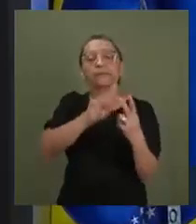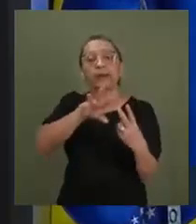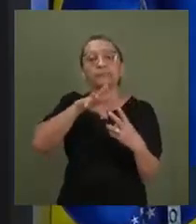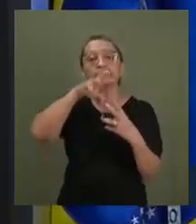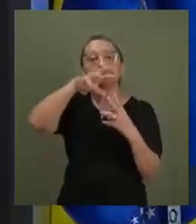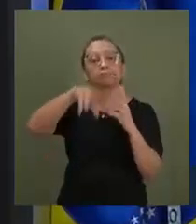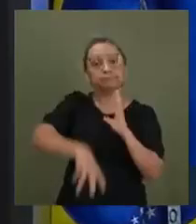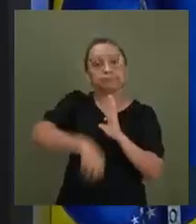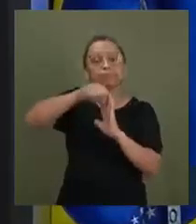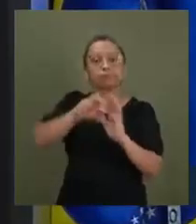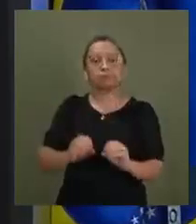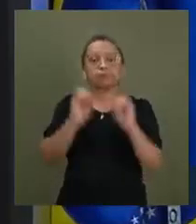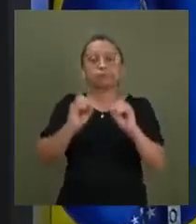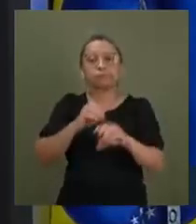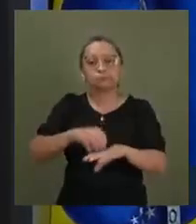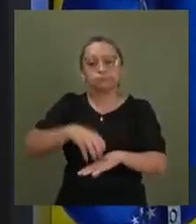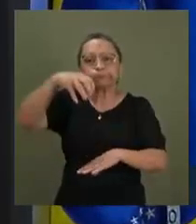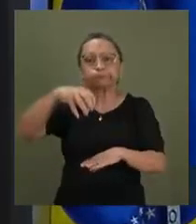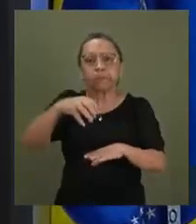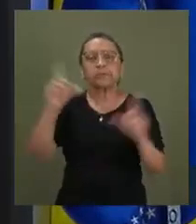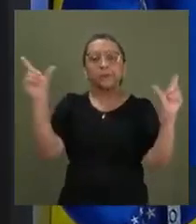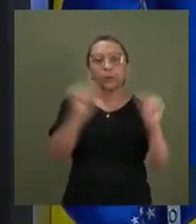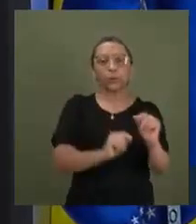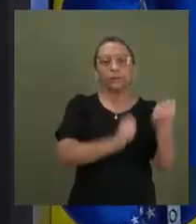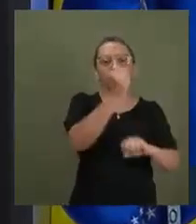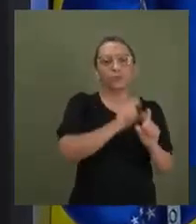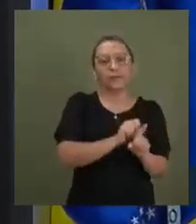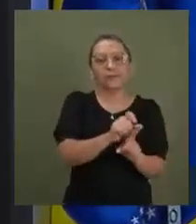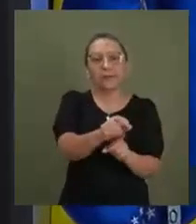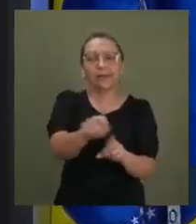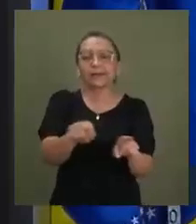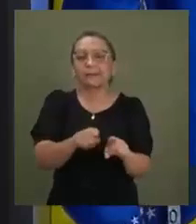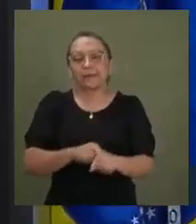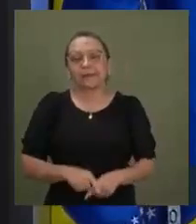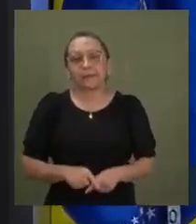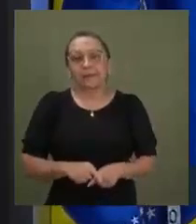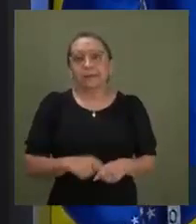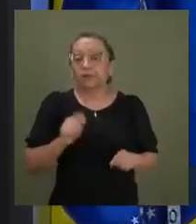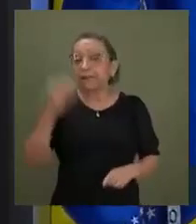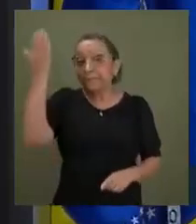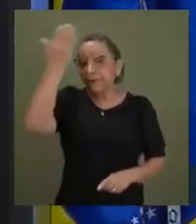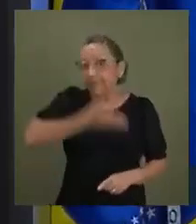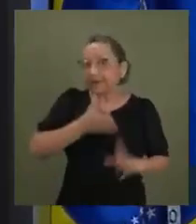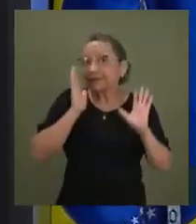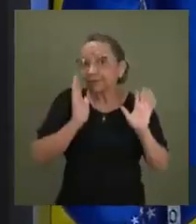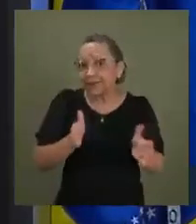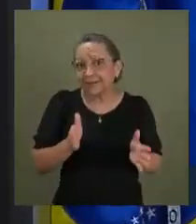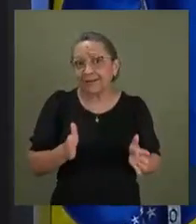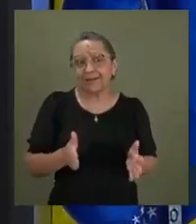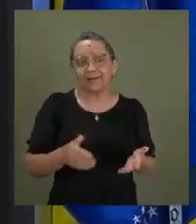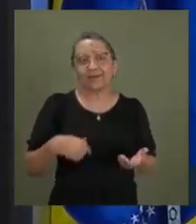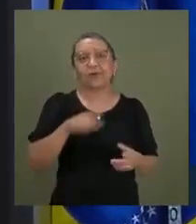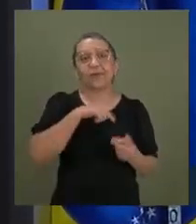testículo, diminui a produção de esperma no testículo. Está provado por lâminas. E a